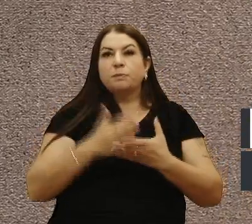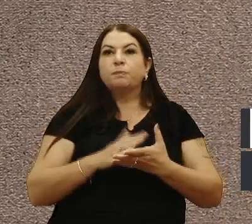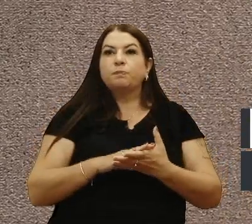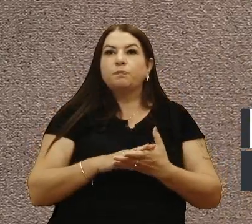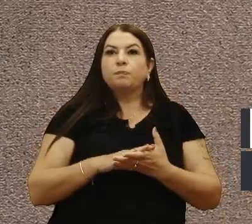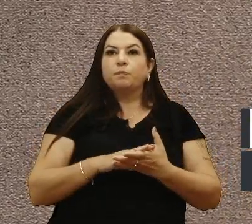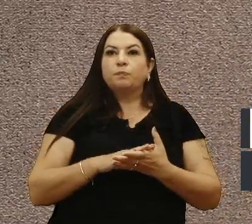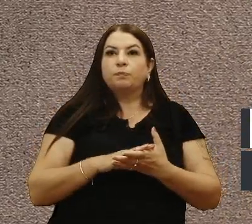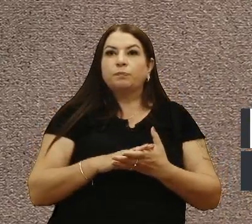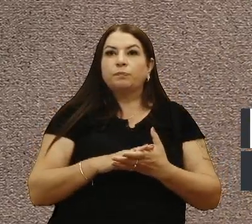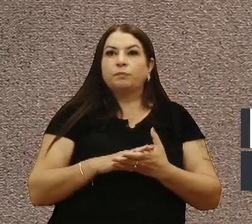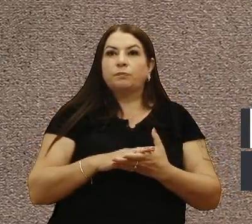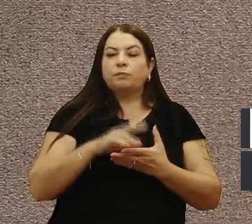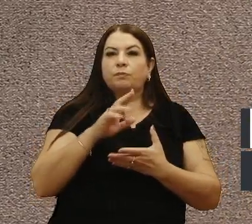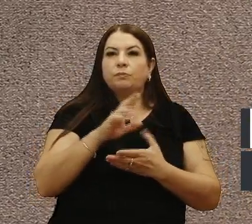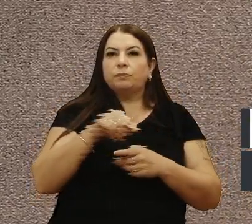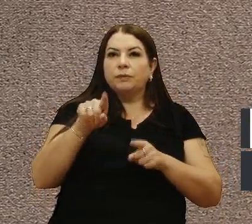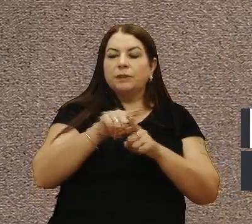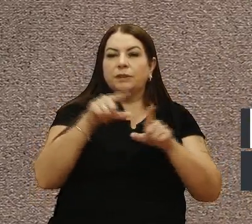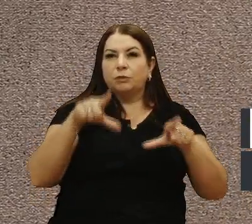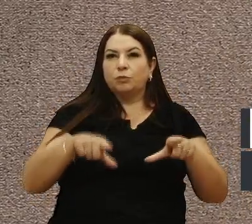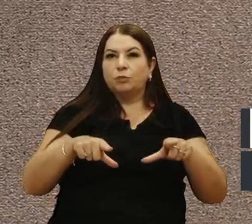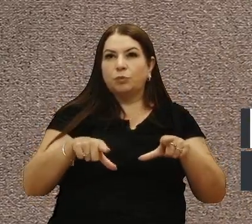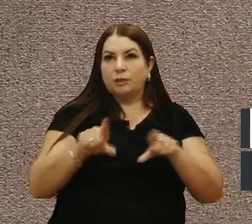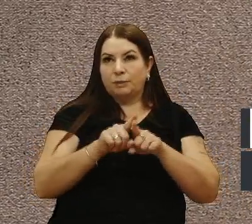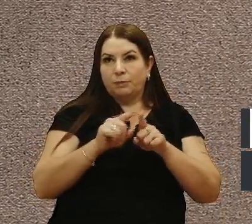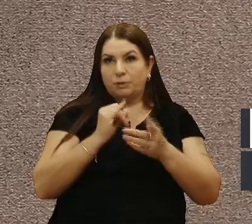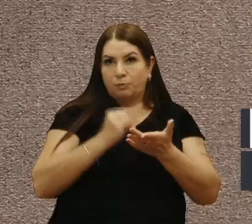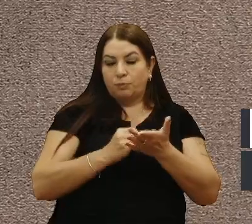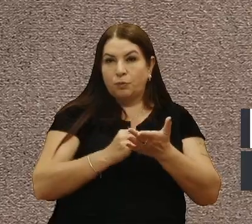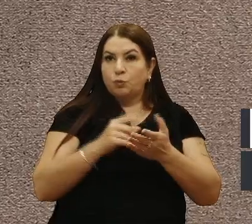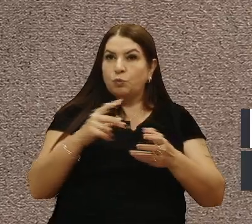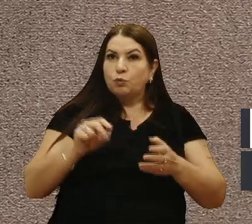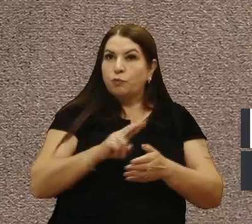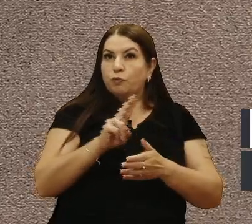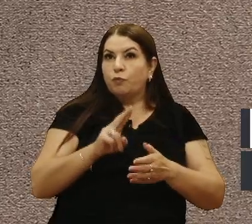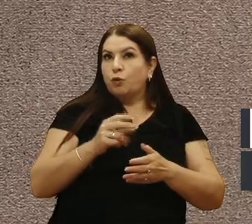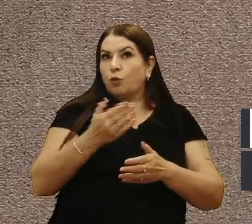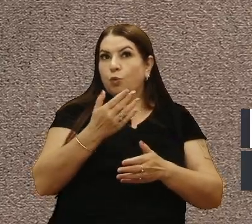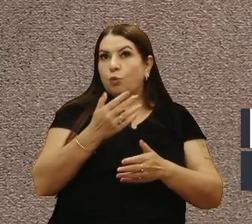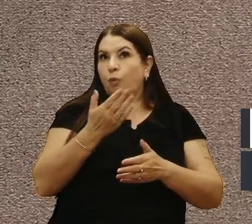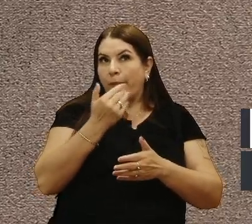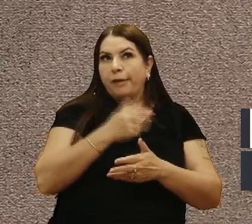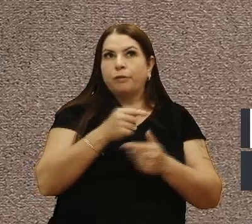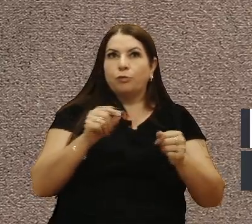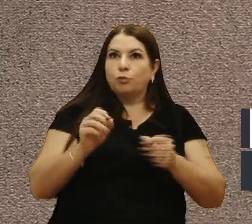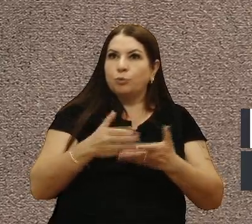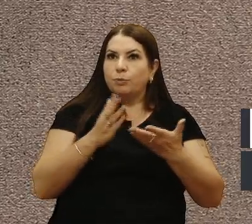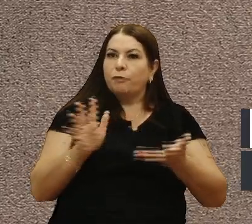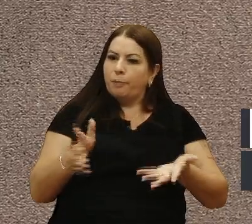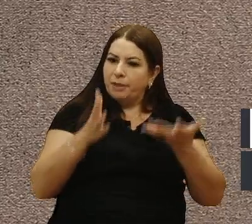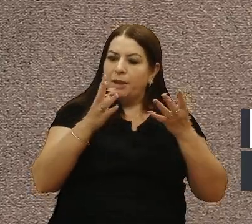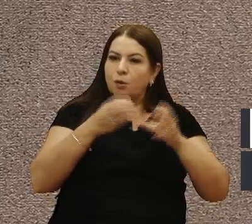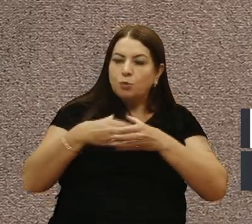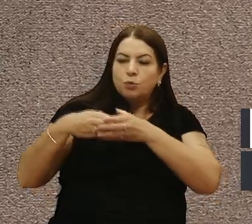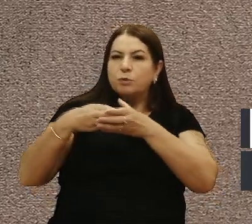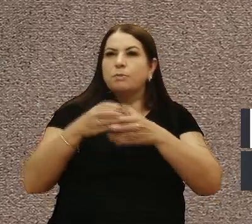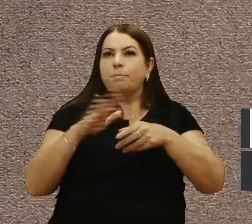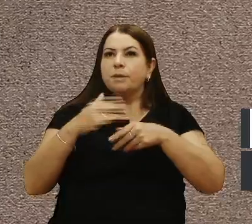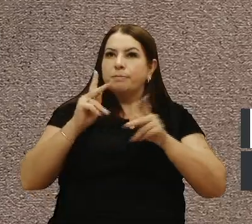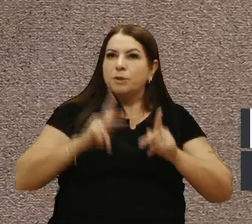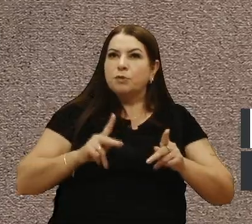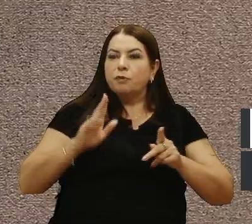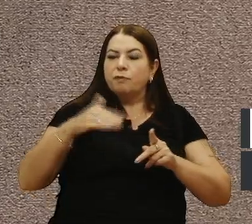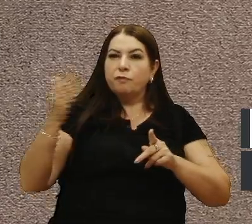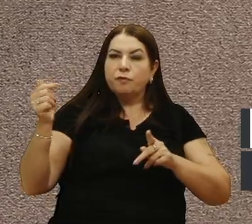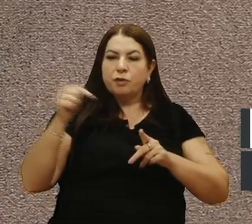Bens e Serviços, o IBS, vai tributar no local onde é consumido. Então a gente precisa fomentar o turismo, precisa trazer mais pessoas